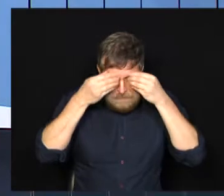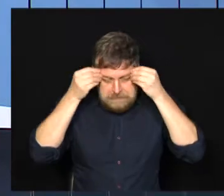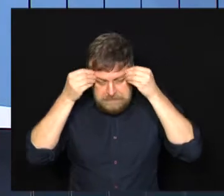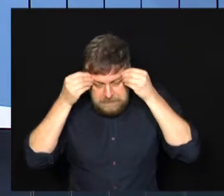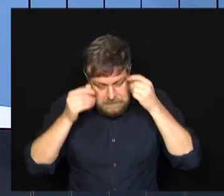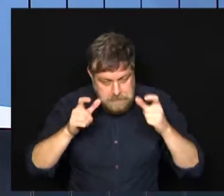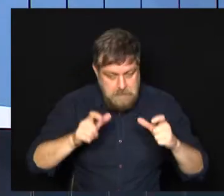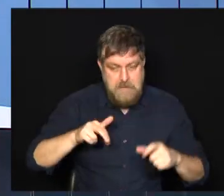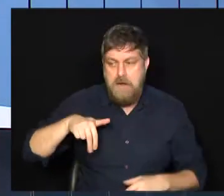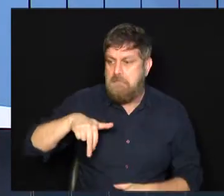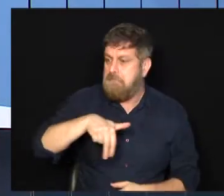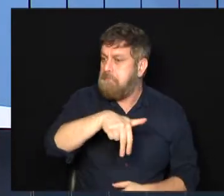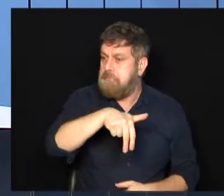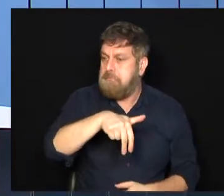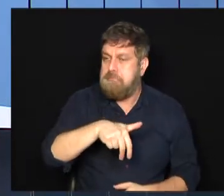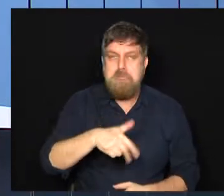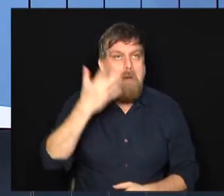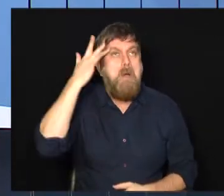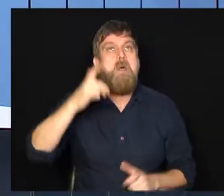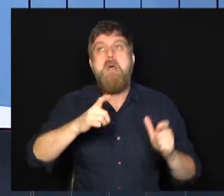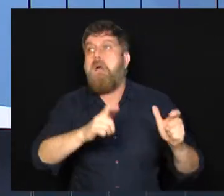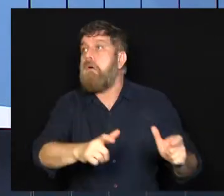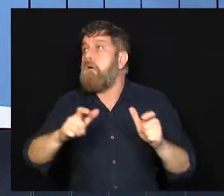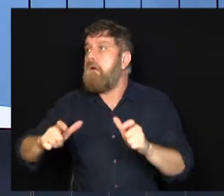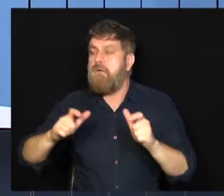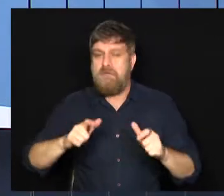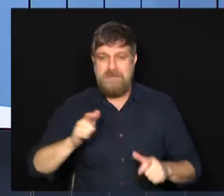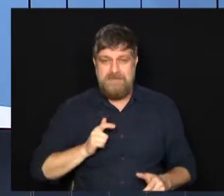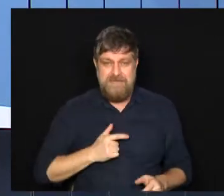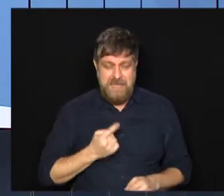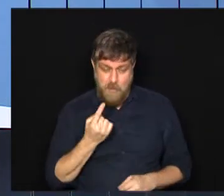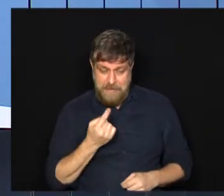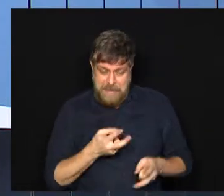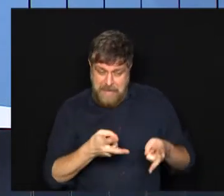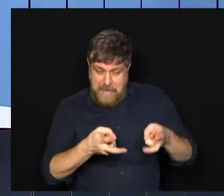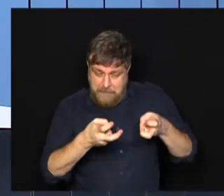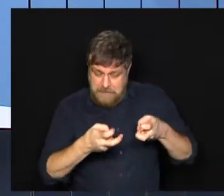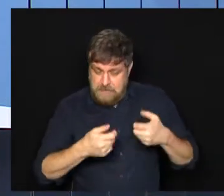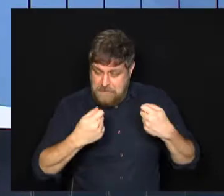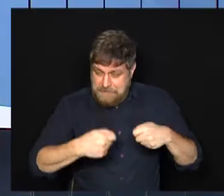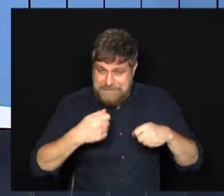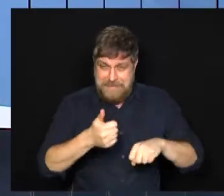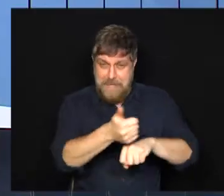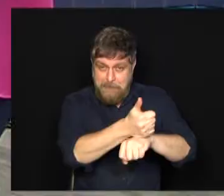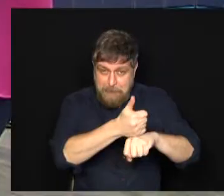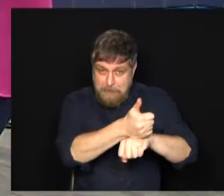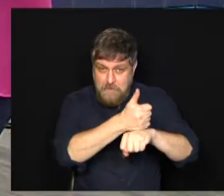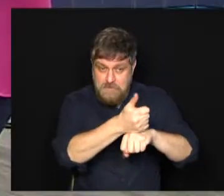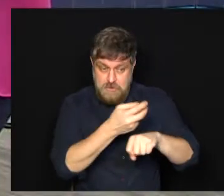de memórias recentes. Tem algo que chame bastante atenção e que ele deve procurar ajuda?